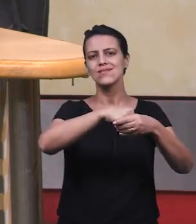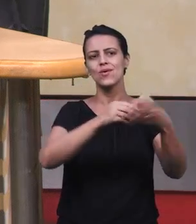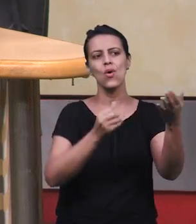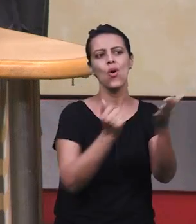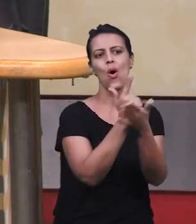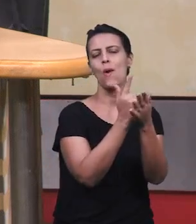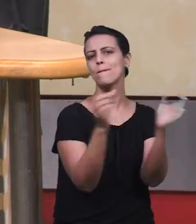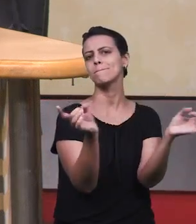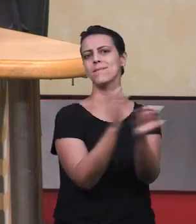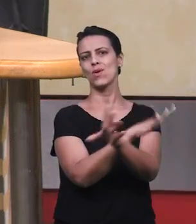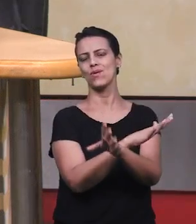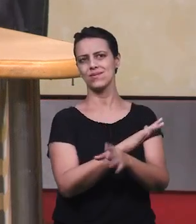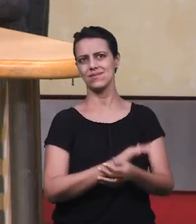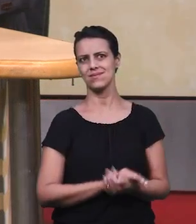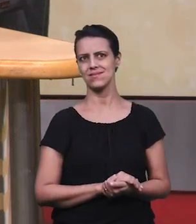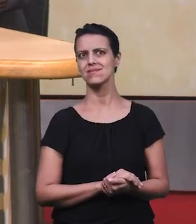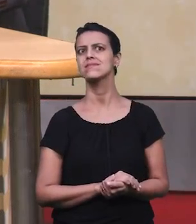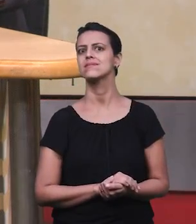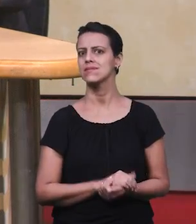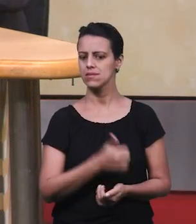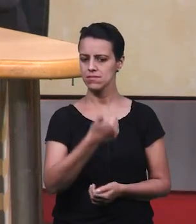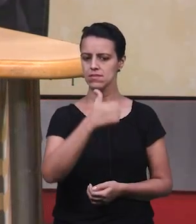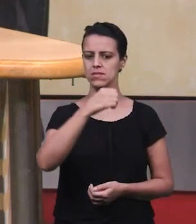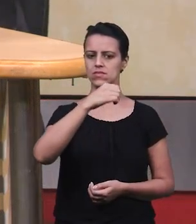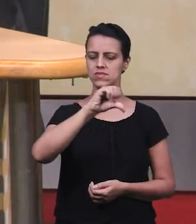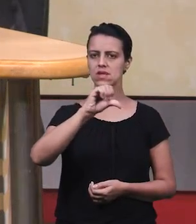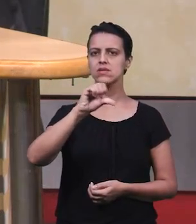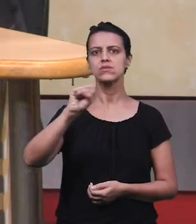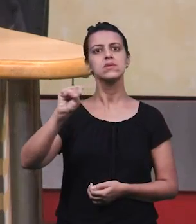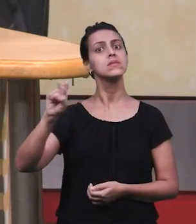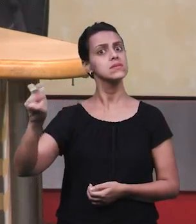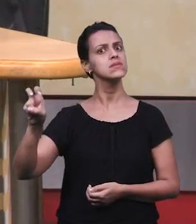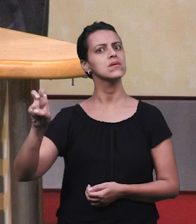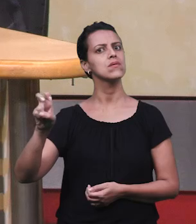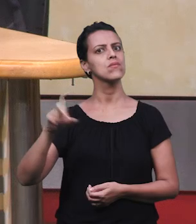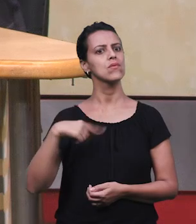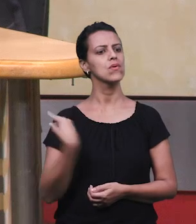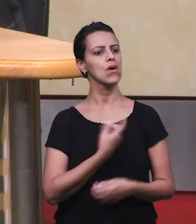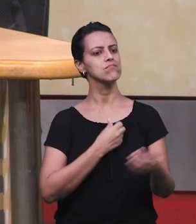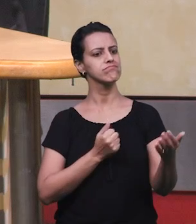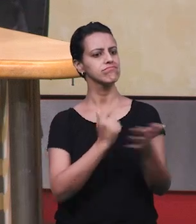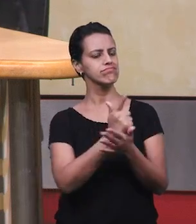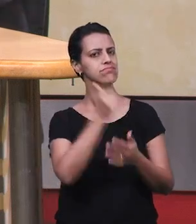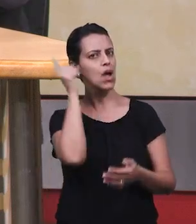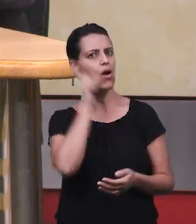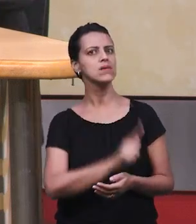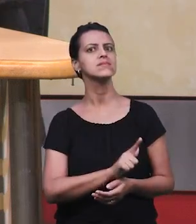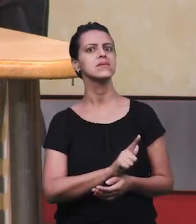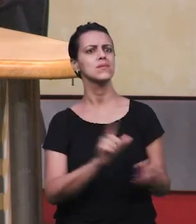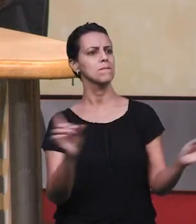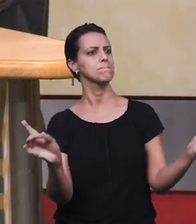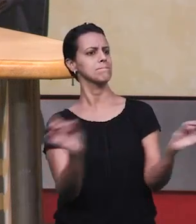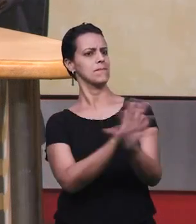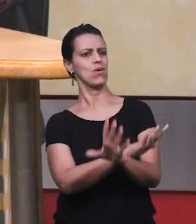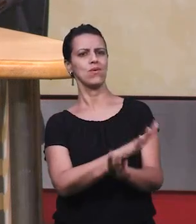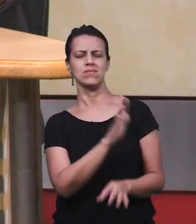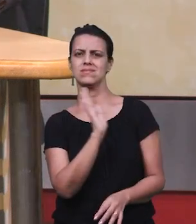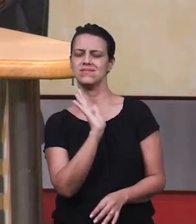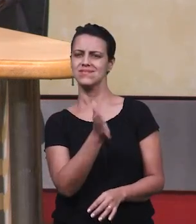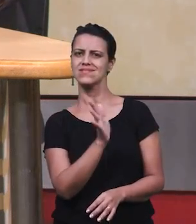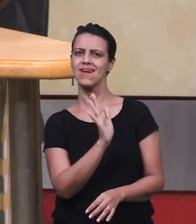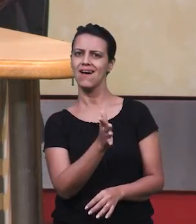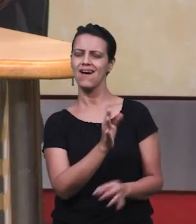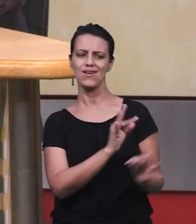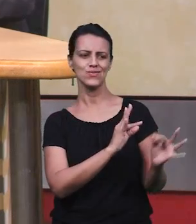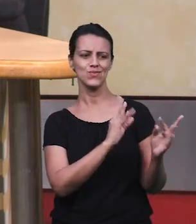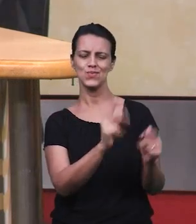época e fizemos um seminário, isso em 85, né? Foi notável isso, nós já temos tido uma propriedade como essa lá, né? Que já tinha